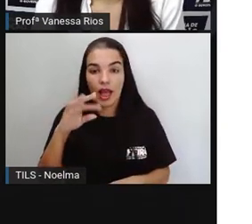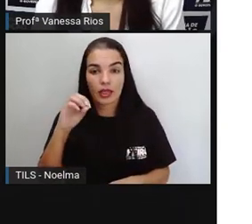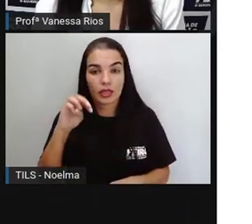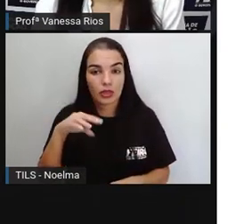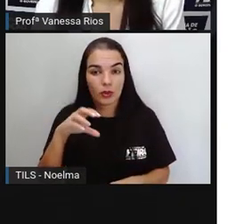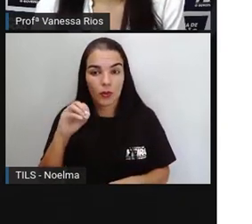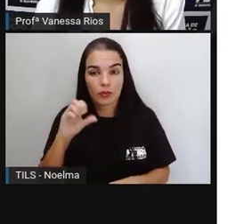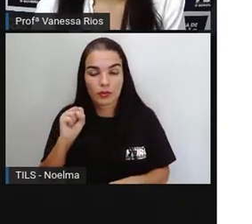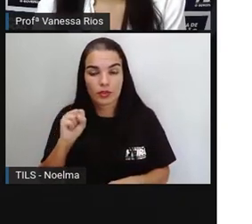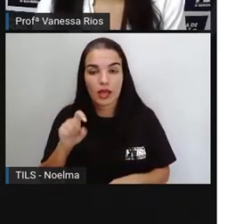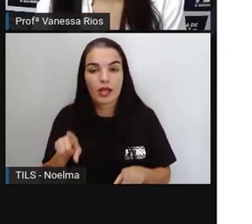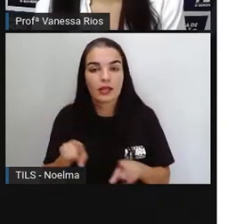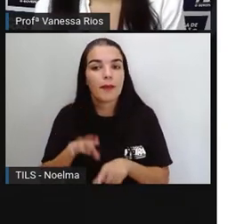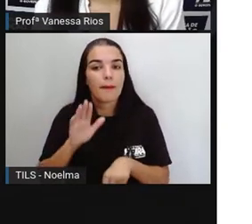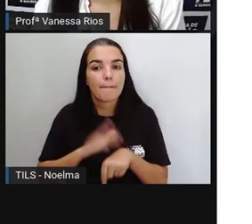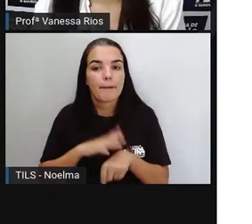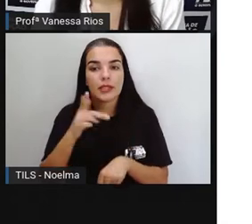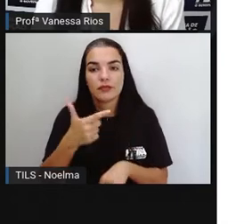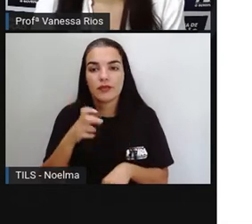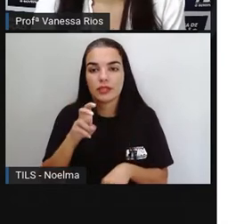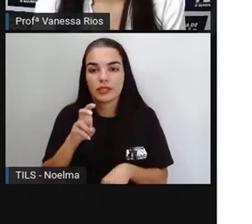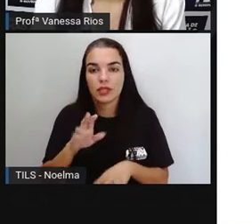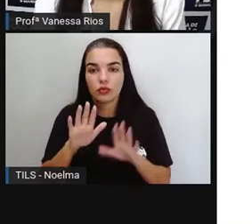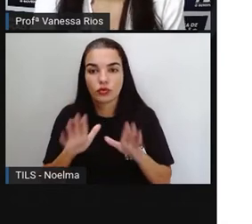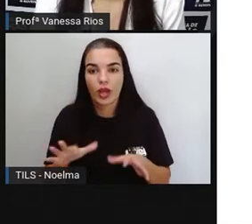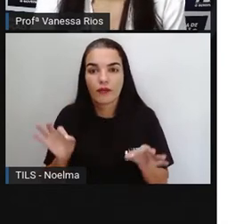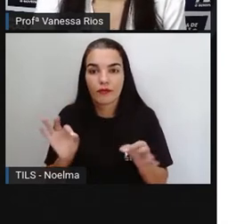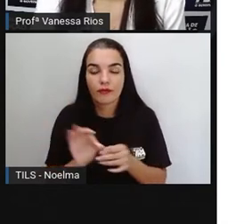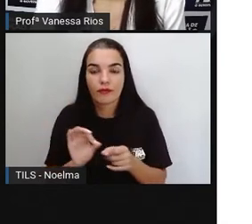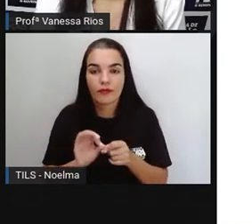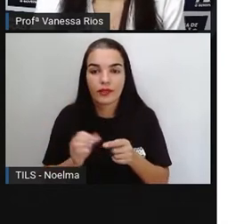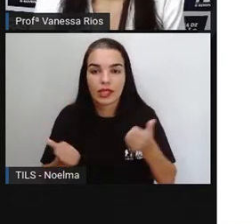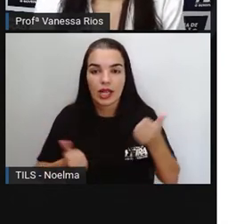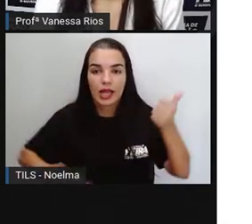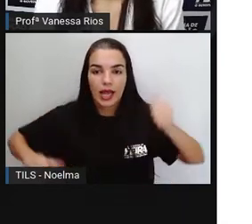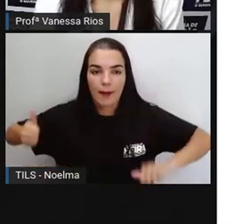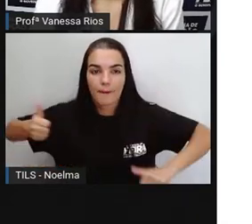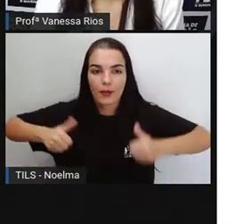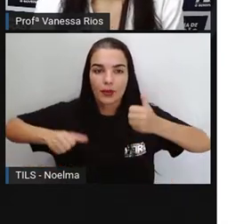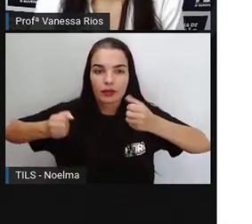mais 25 que já foram produzidos em laboratório.